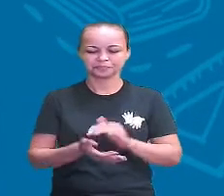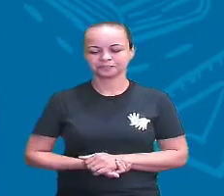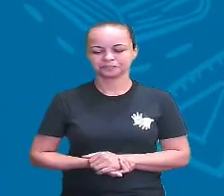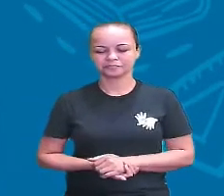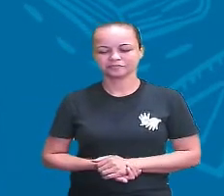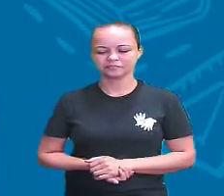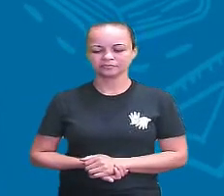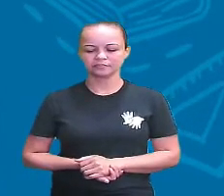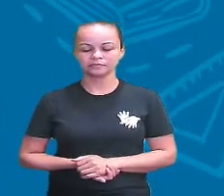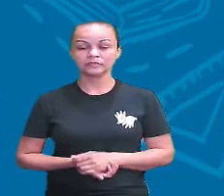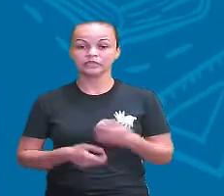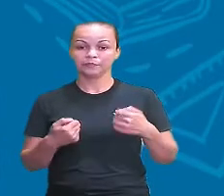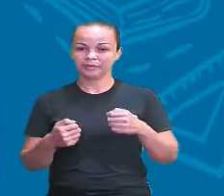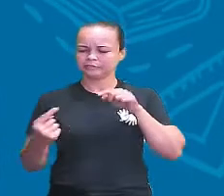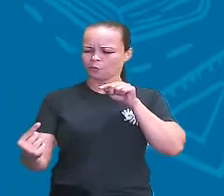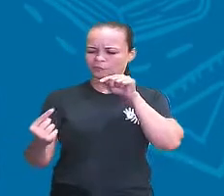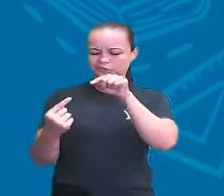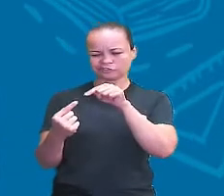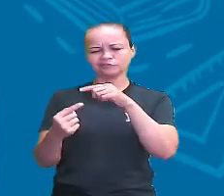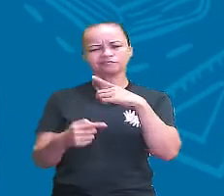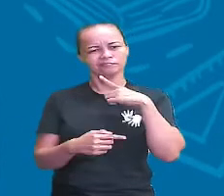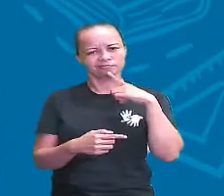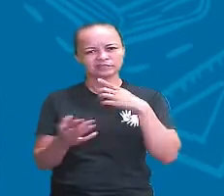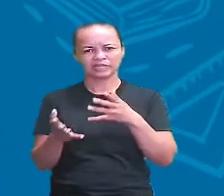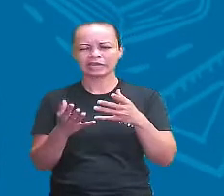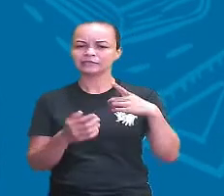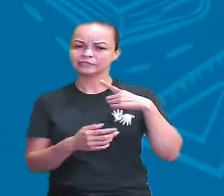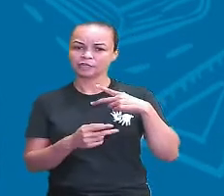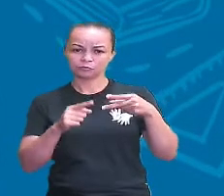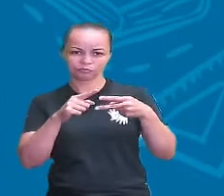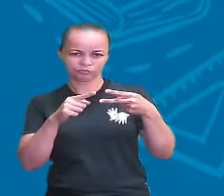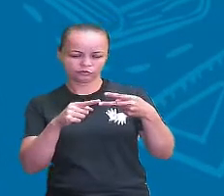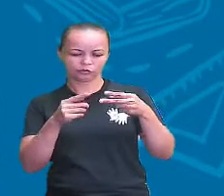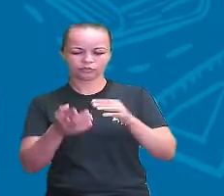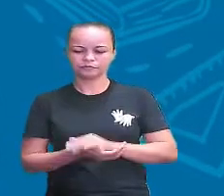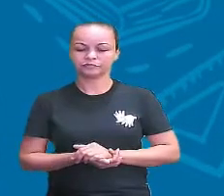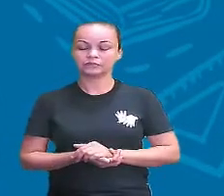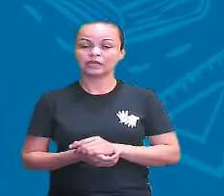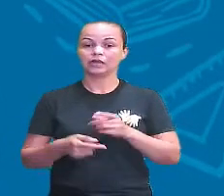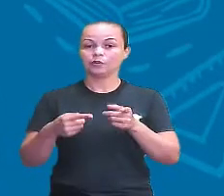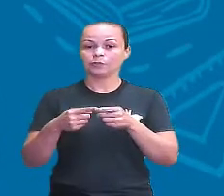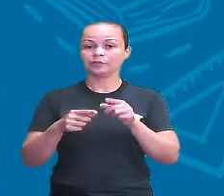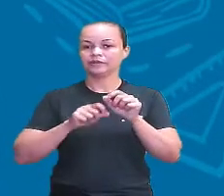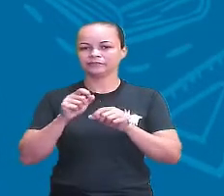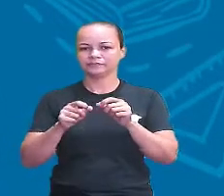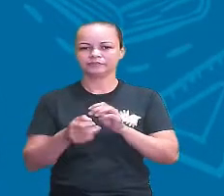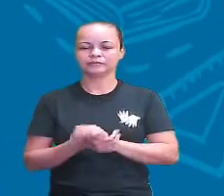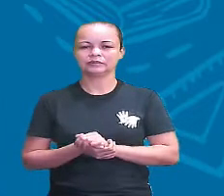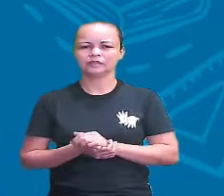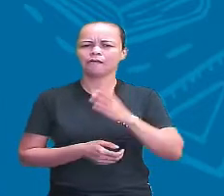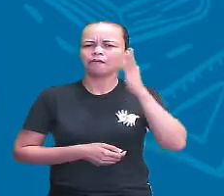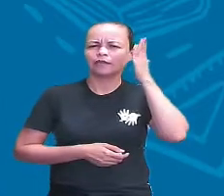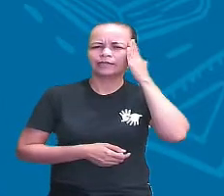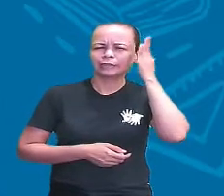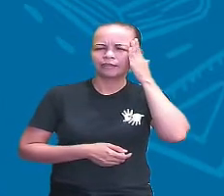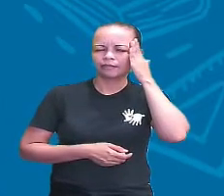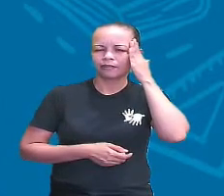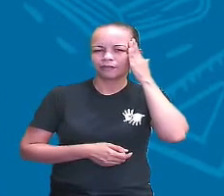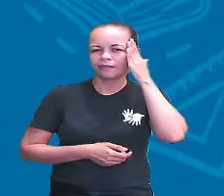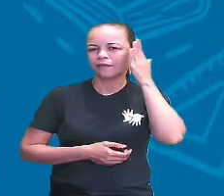a gente precisa ter um objetivo, né, gente? E a gente tem dois objetivos hoje. O primeiro, ele diz assim, ó, que é compreender,